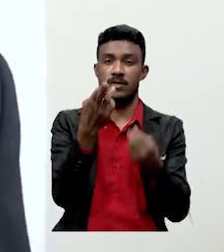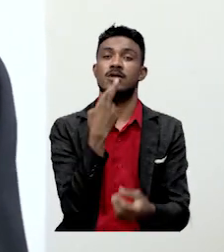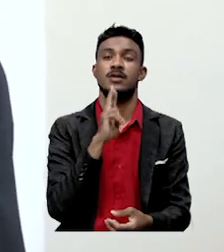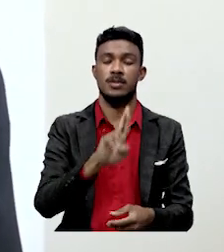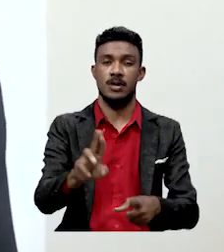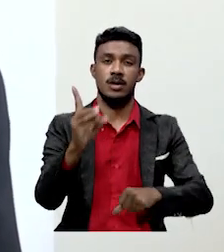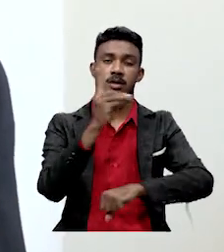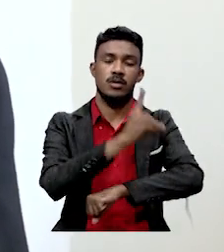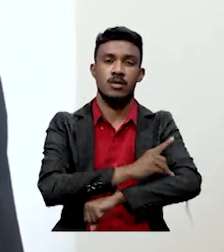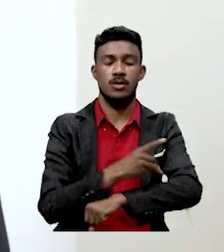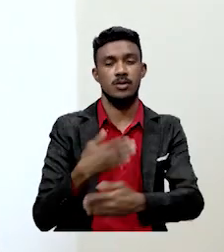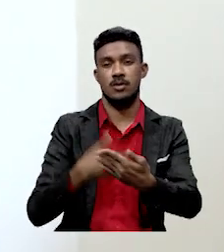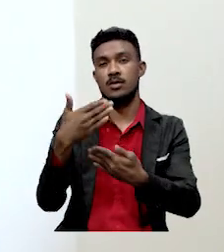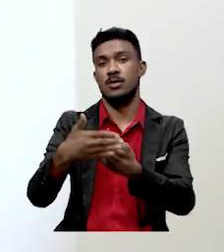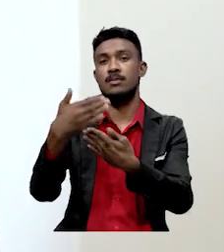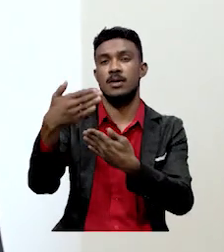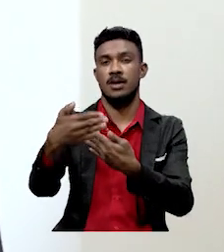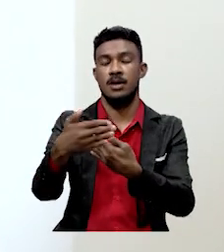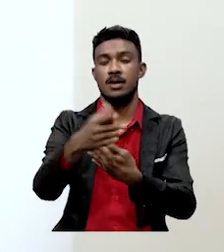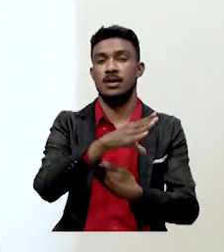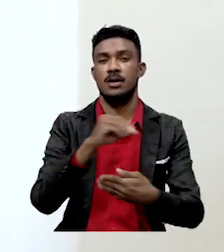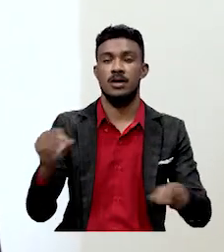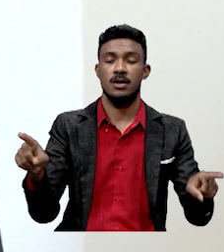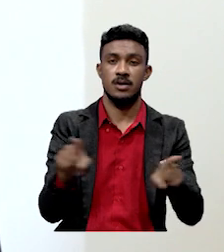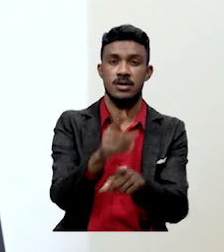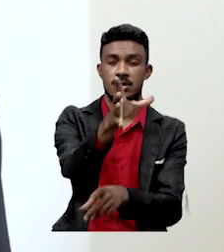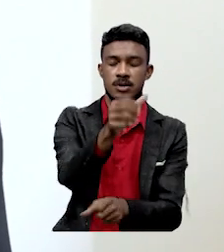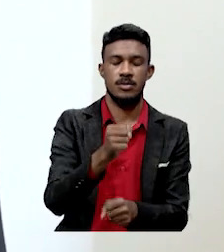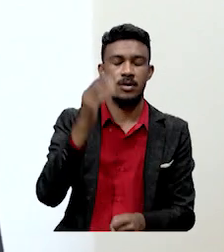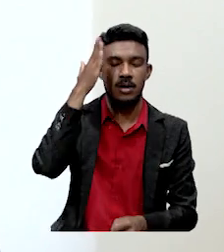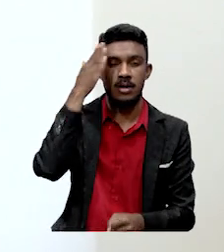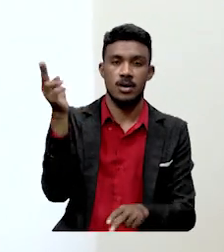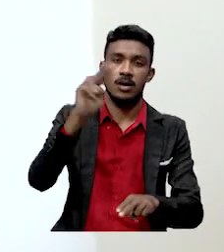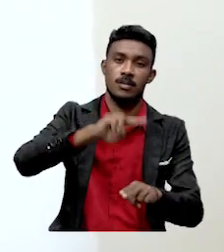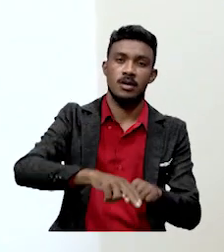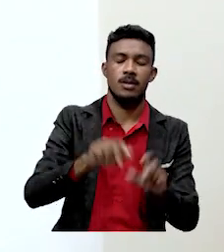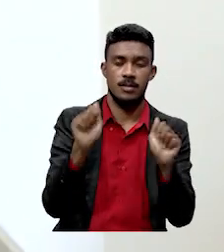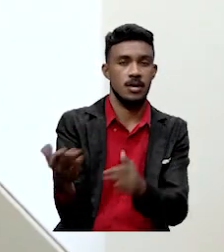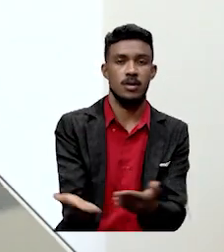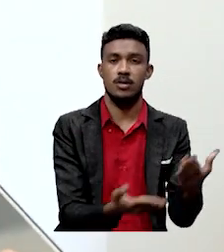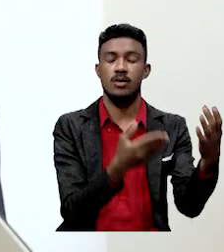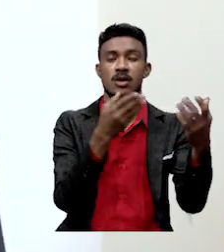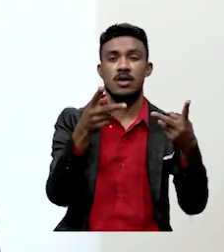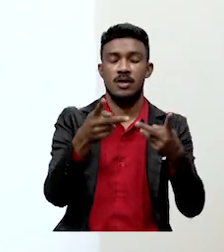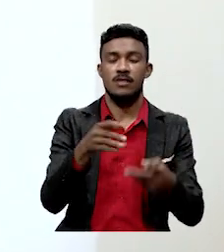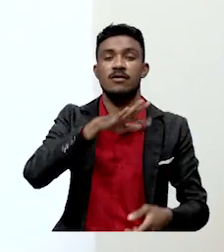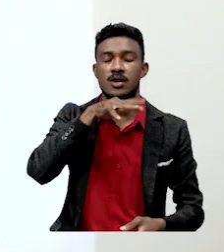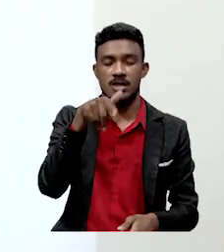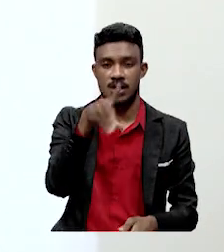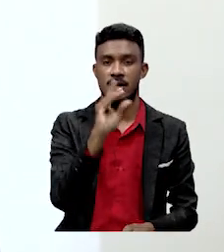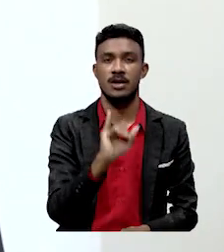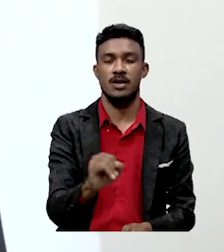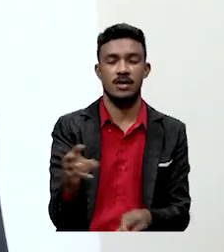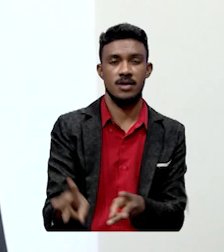Loran Hirak, a mãe tua irmã, né? A autoridade municipal dele sim uma instrução para aumentar a viatura ser, para tu pelo foer ser, e não é de lá. Ali é da lã principal